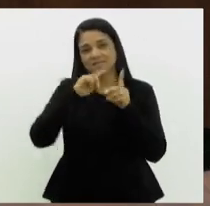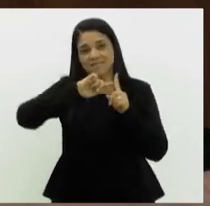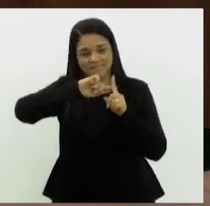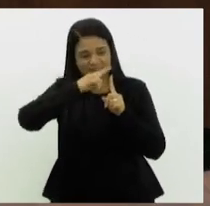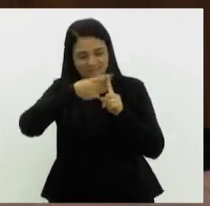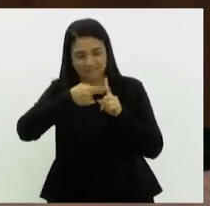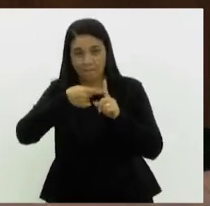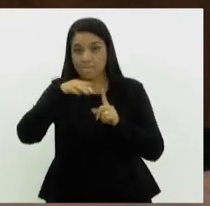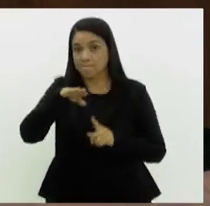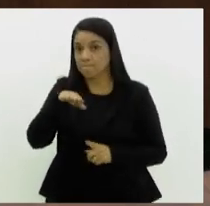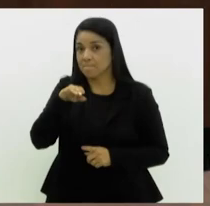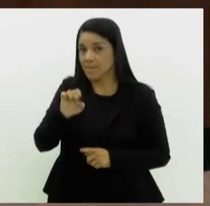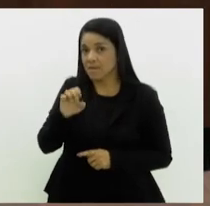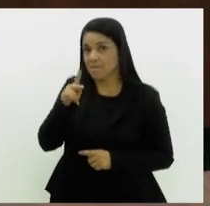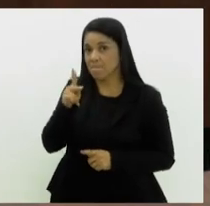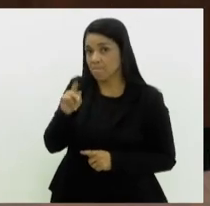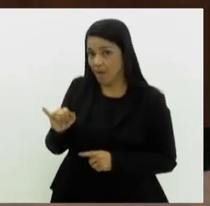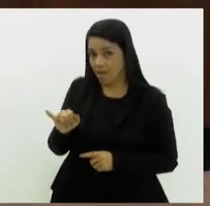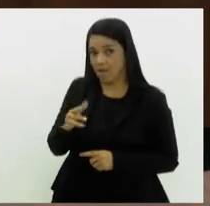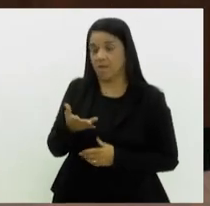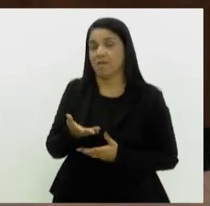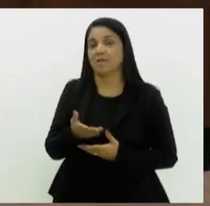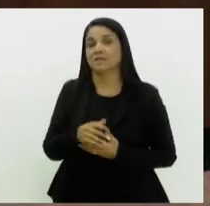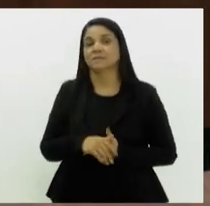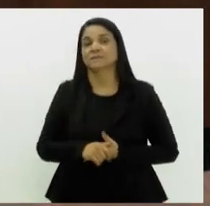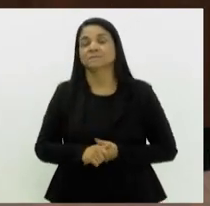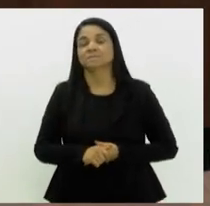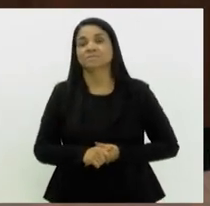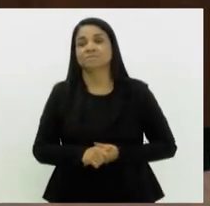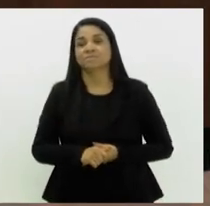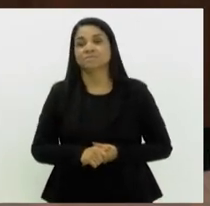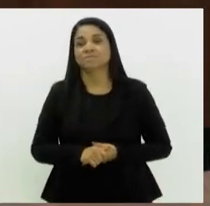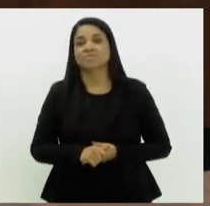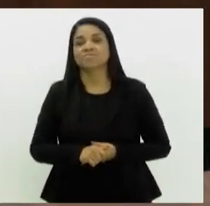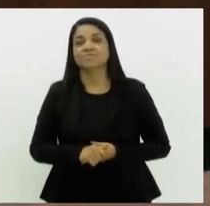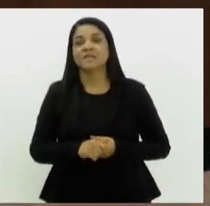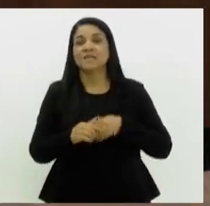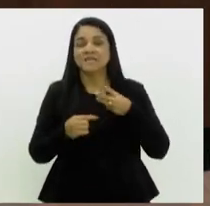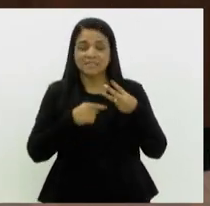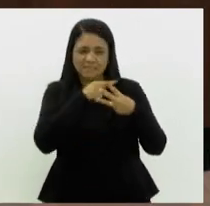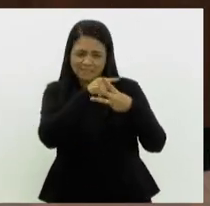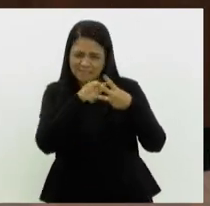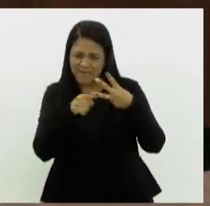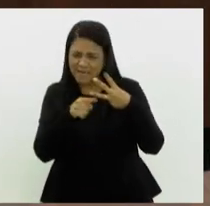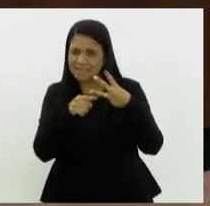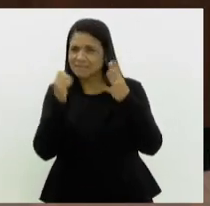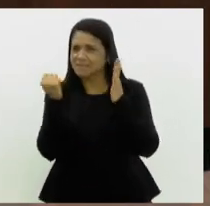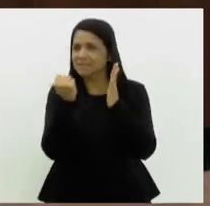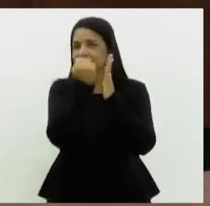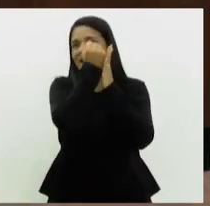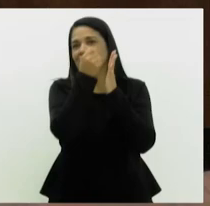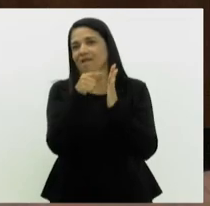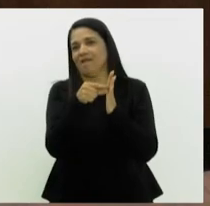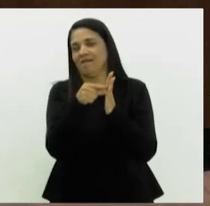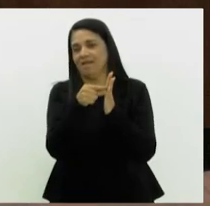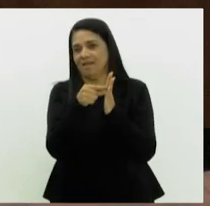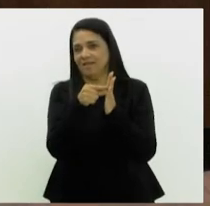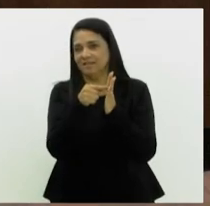paternidade parlamentar. E queria destacar 3 elementos, presidenta